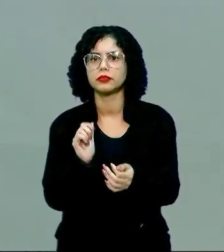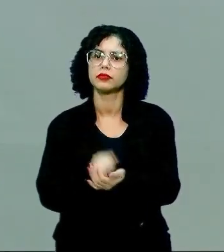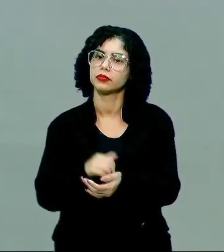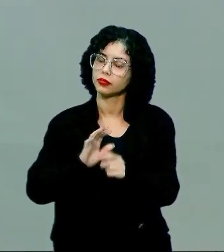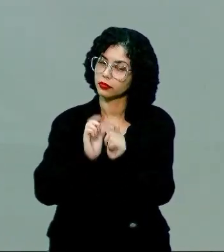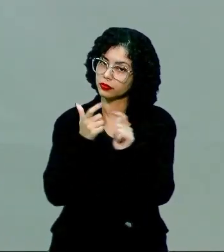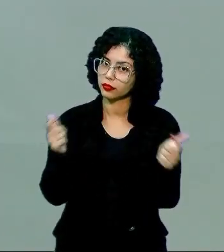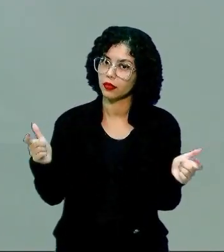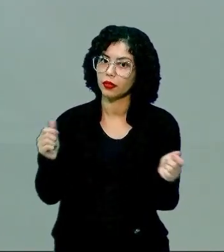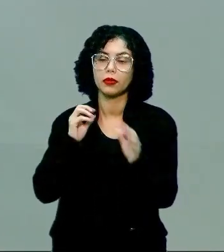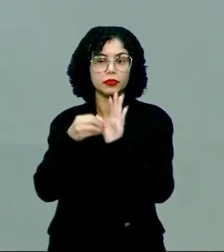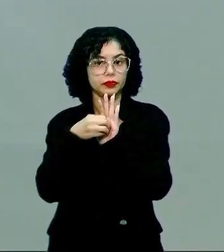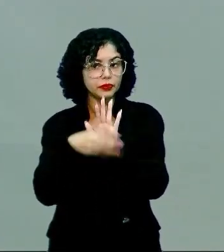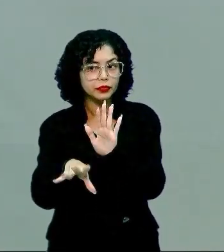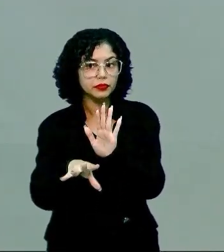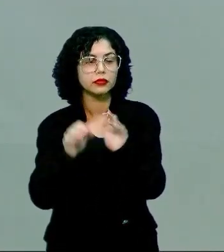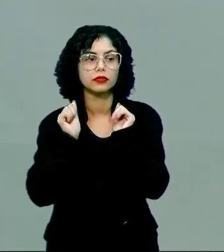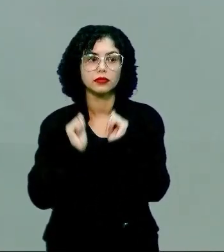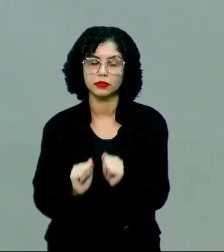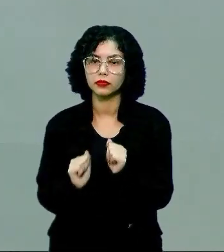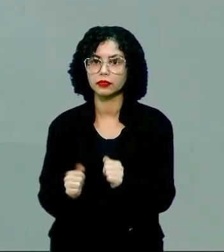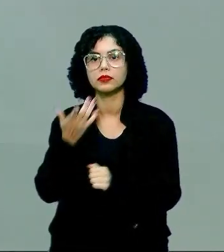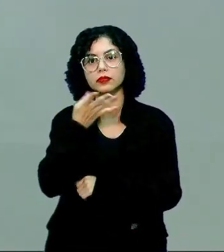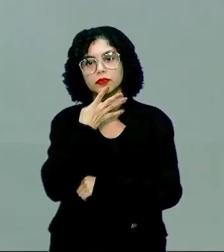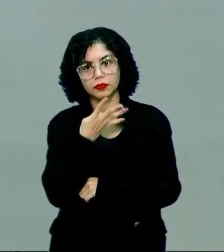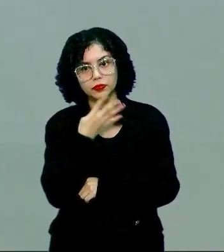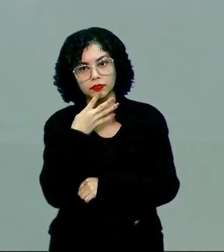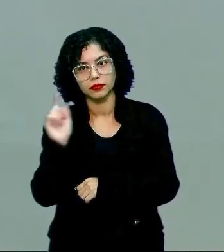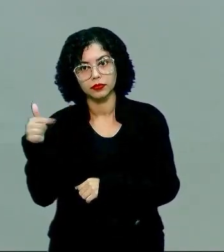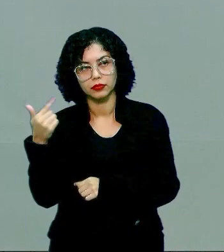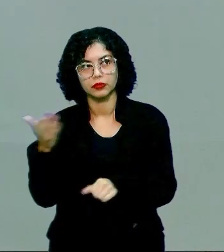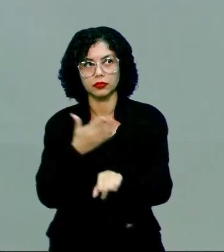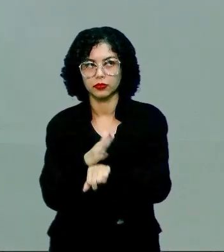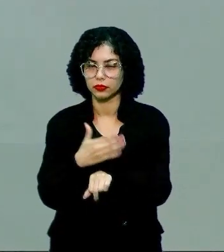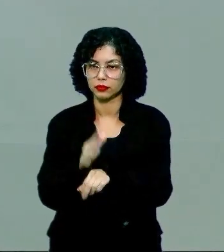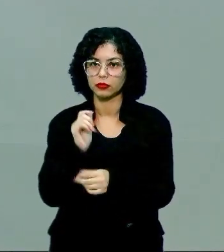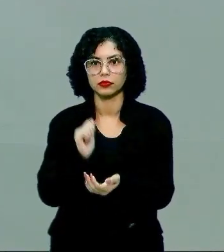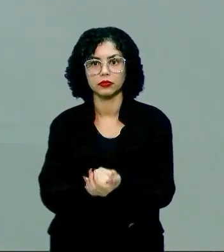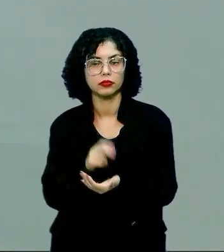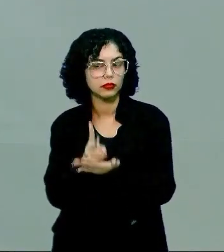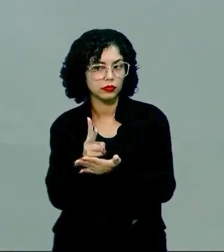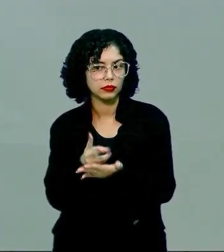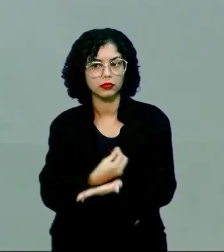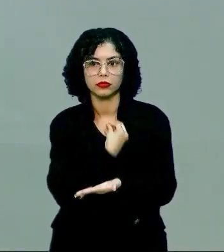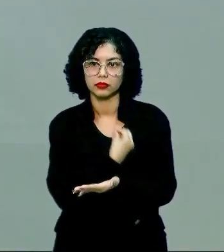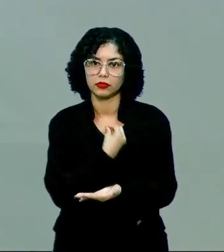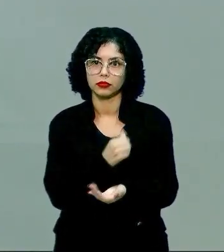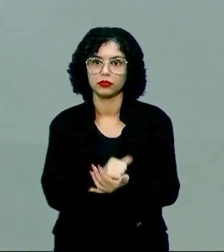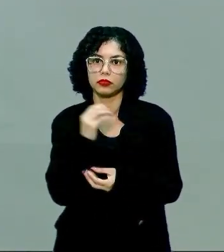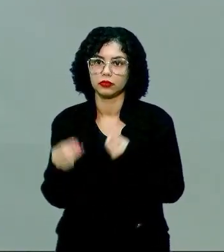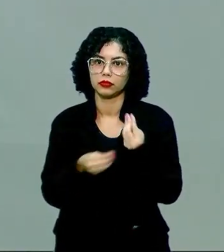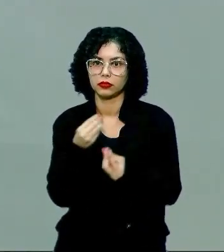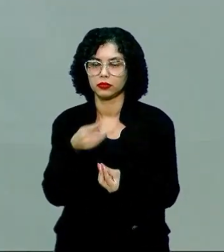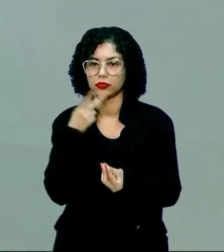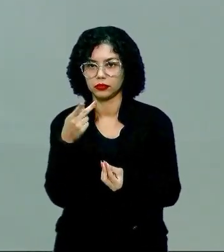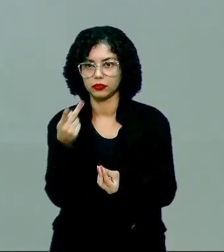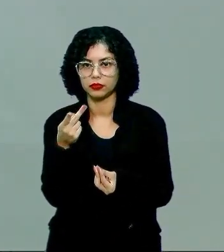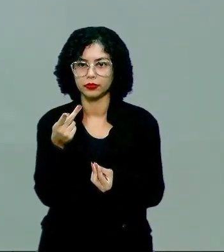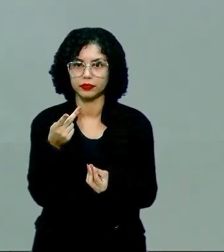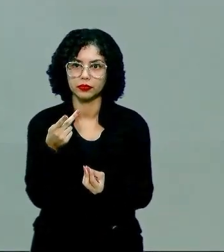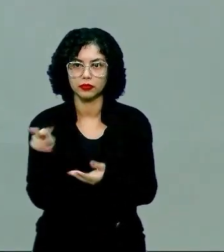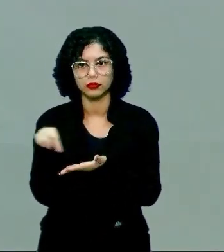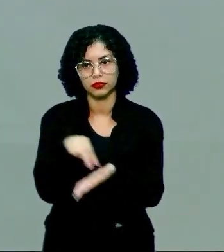pouco mais Ampla a mídia ela permite que a gente conheça outras práticas mesmo que a gente não vive em si como Eu mencionei sobre